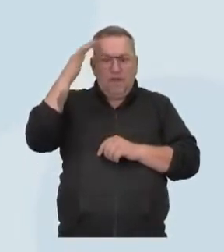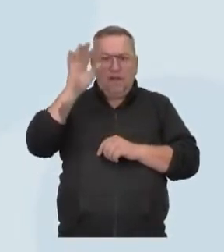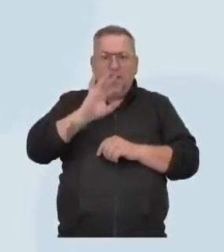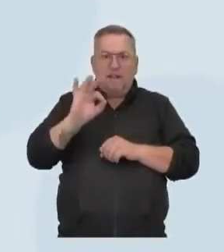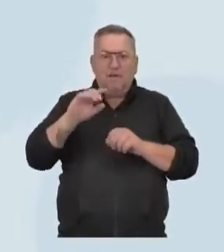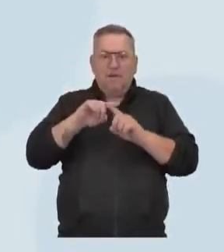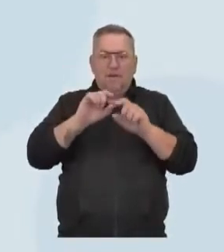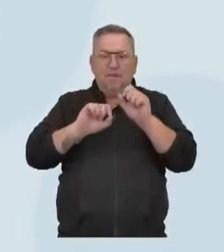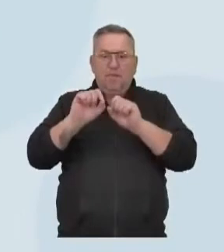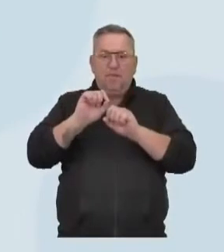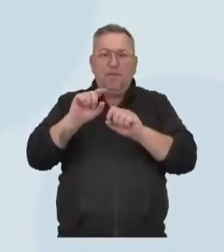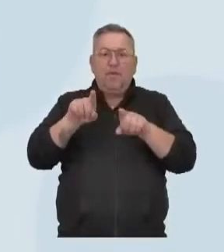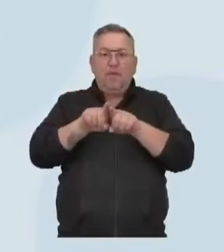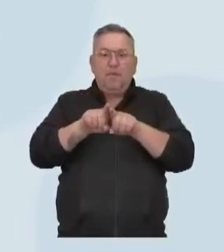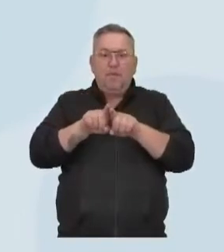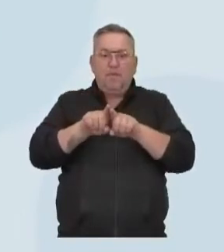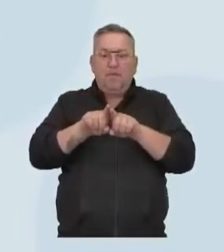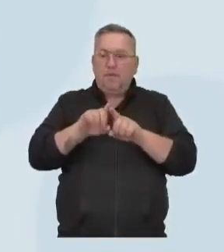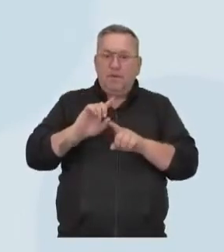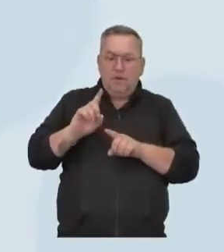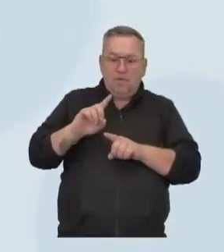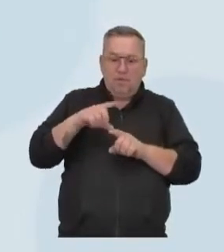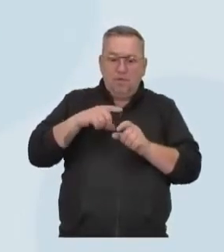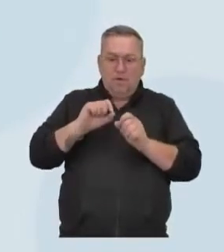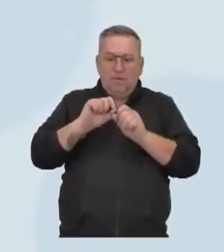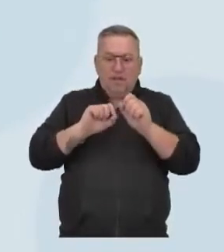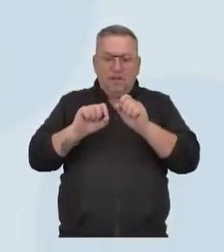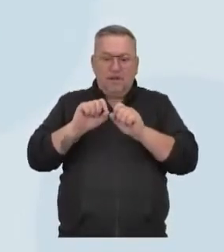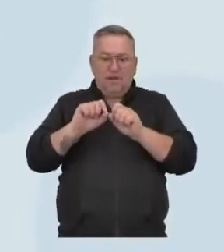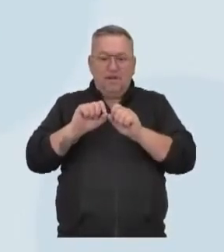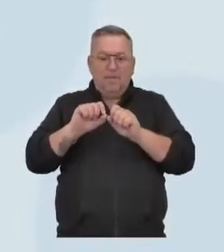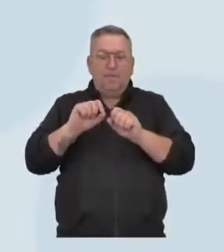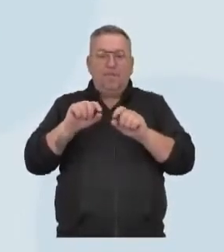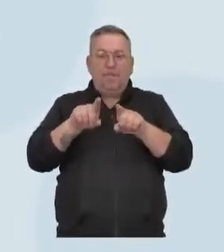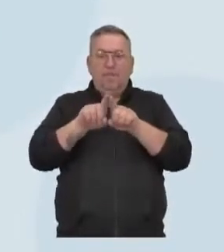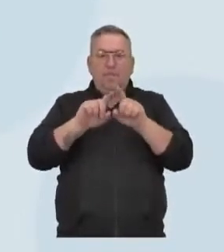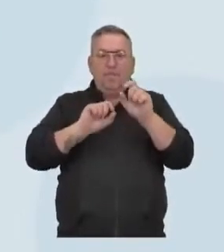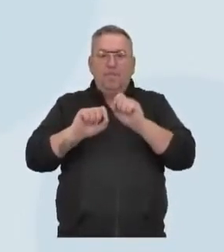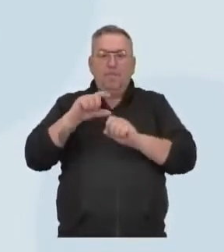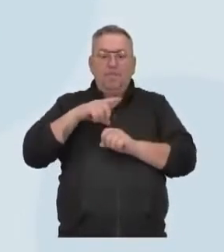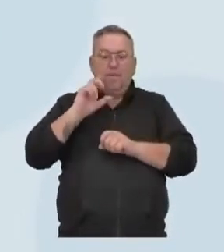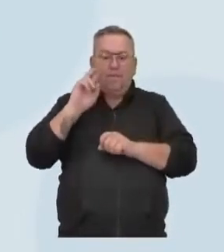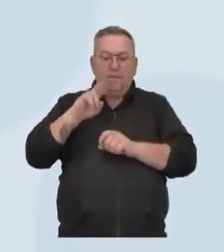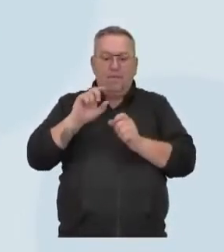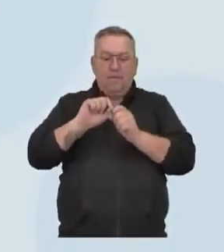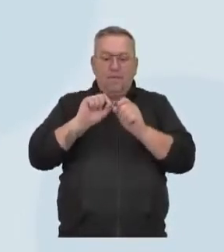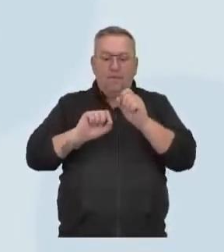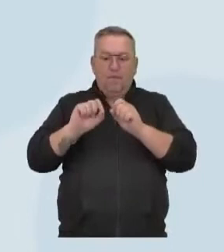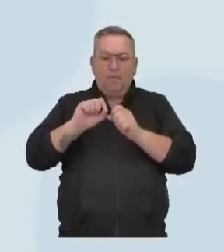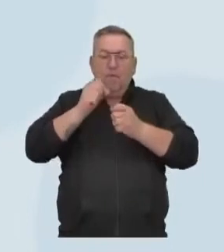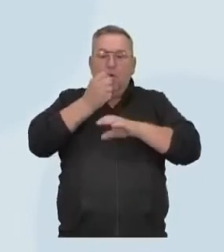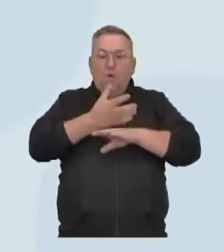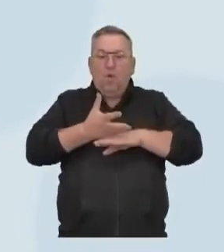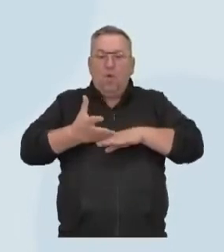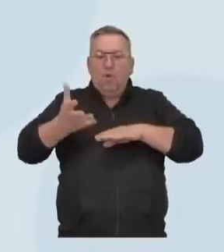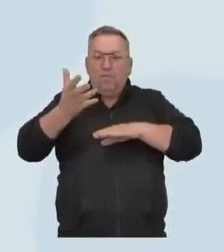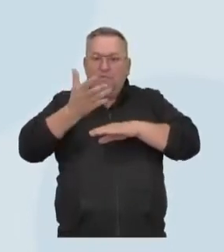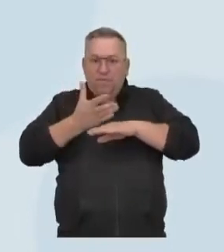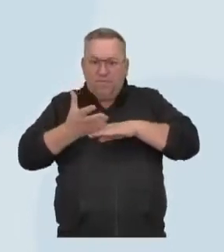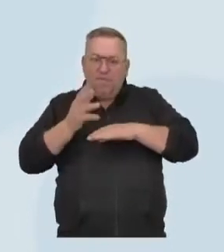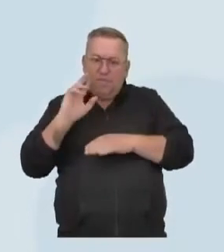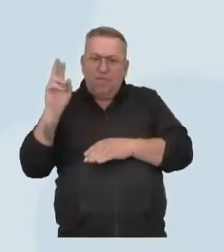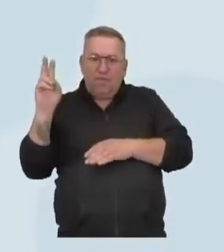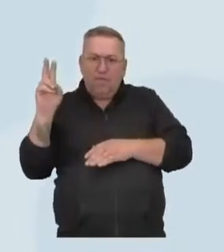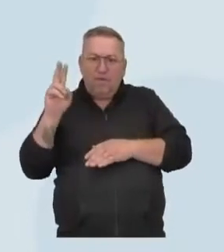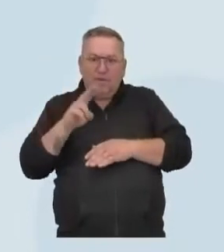nunca ouviu falar do João Cardoso? Não? É pena. João Cardoso era um sujeito que vivia por aquele meios do Passo da Maria Gomes, bom velho,